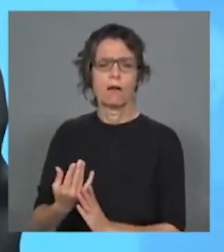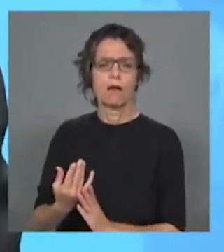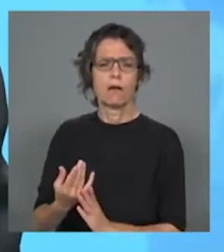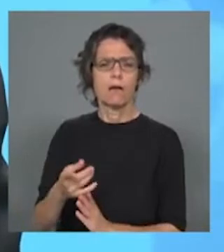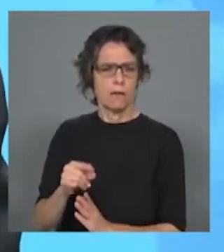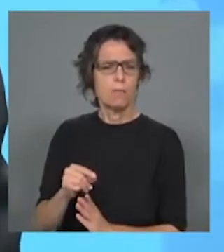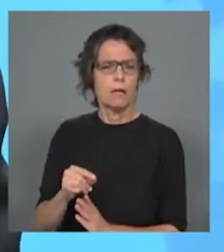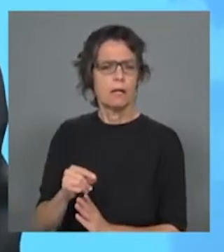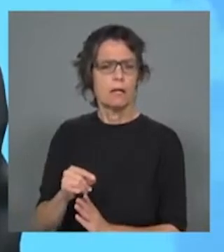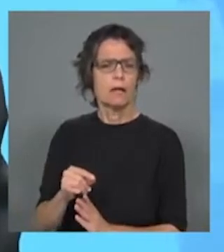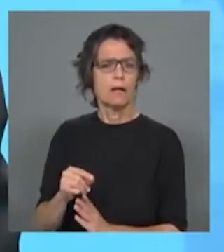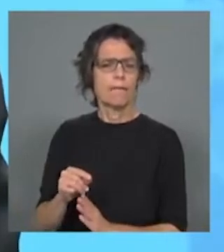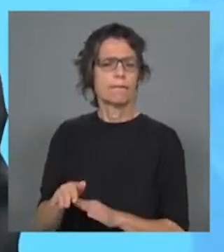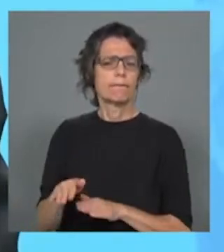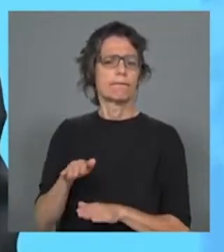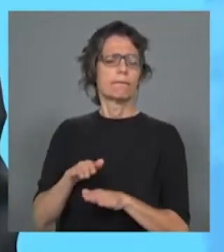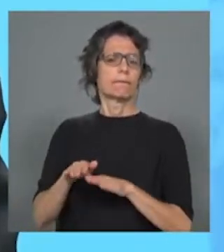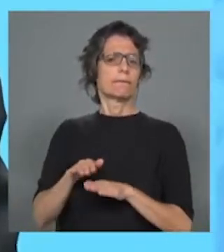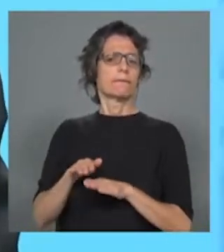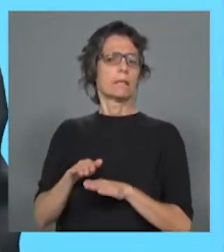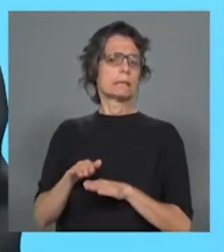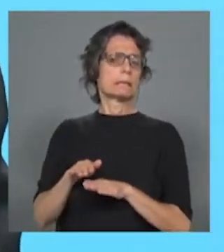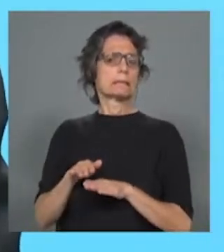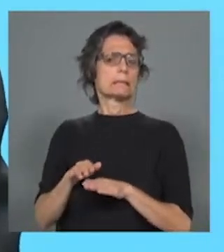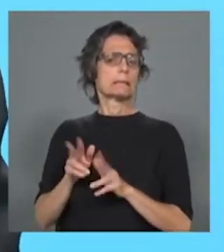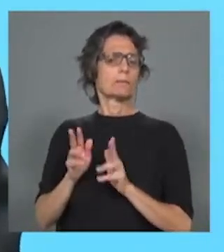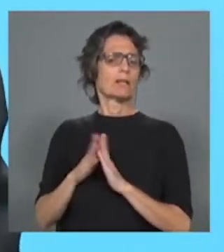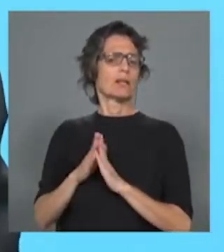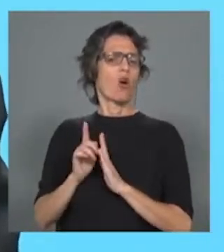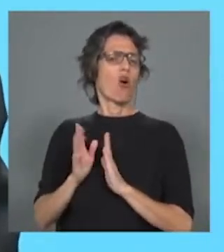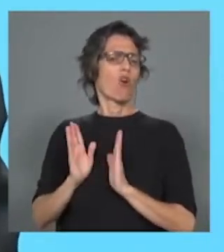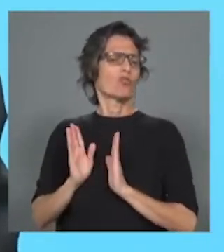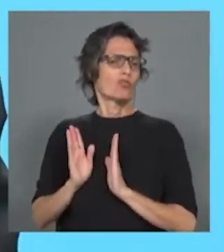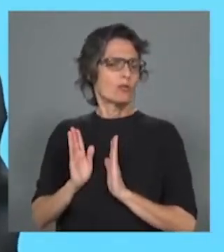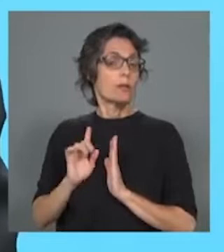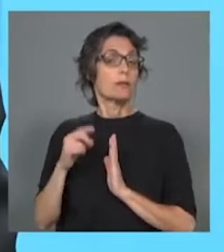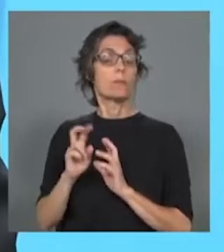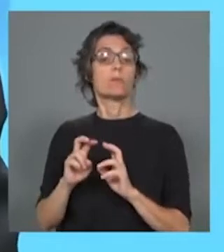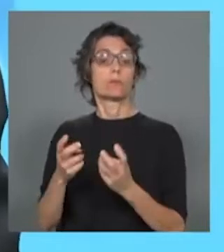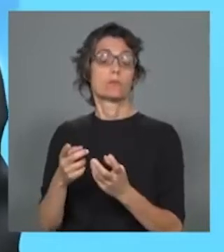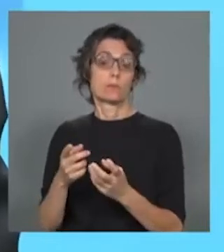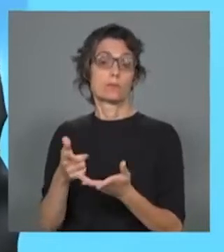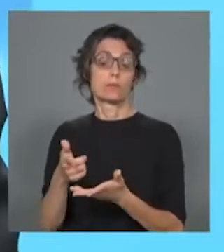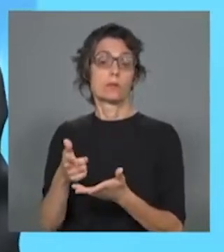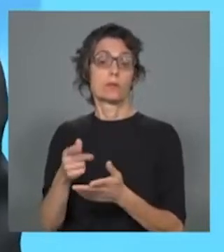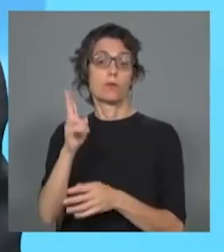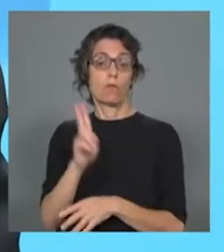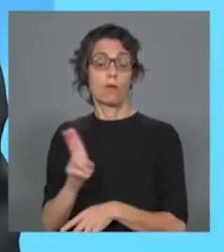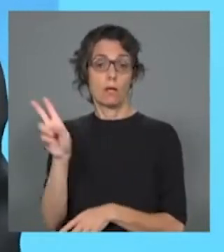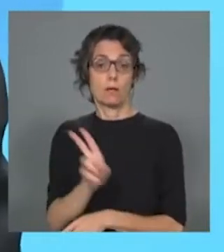não aceitava esta ideia da liberdade religiosa. Foi com o Concílio Vaticano II que se deu